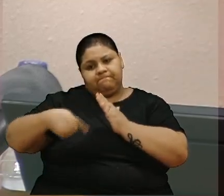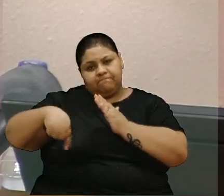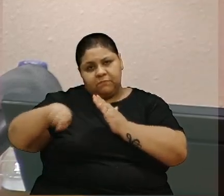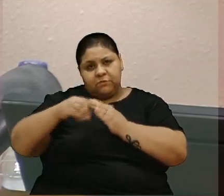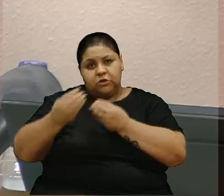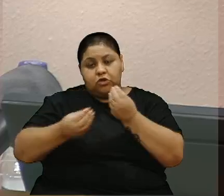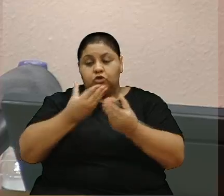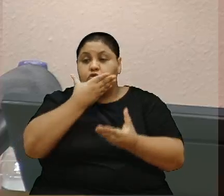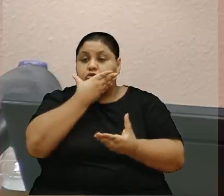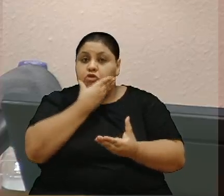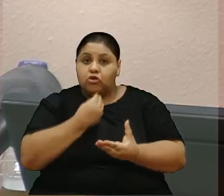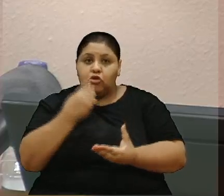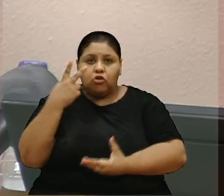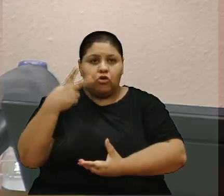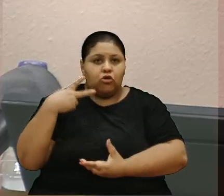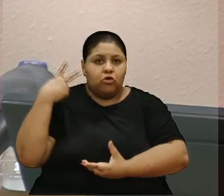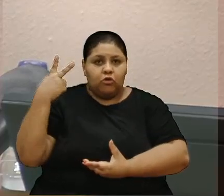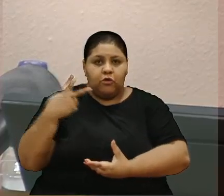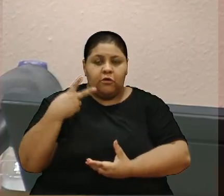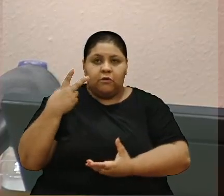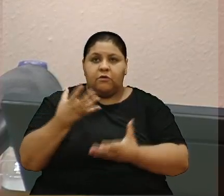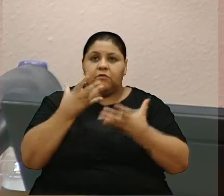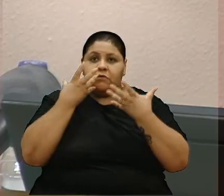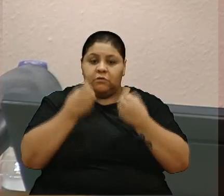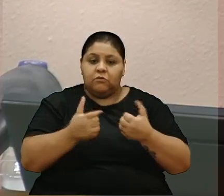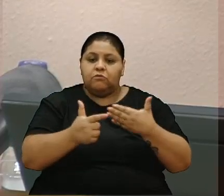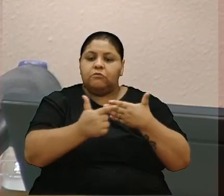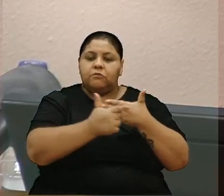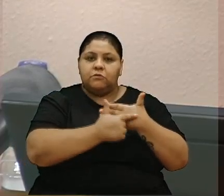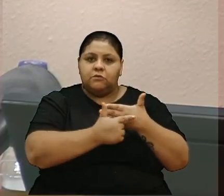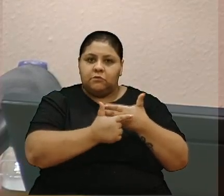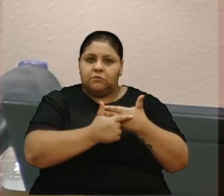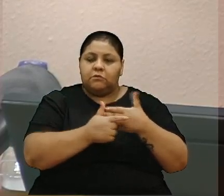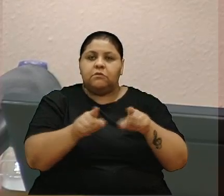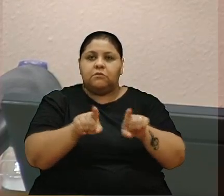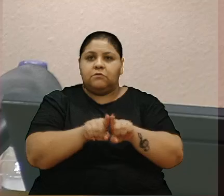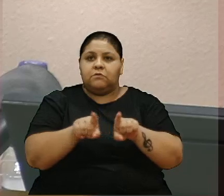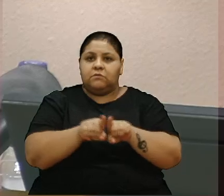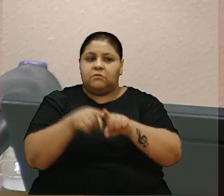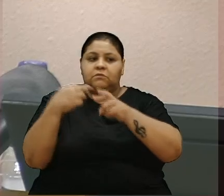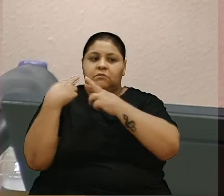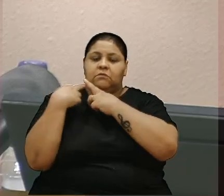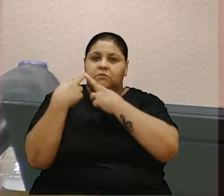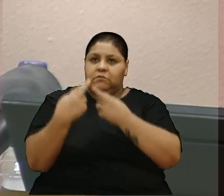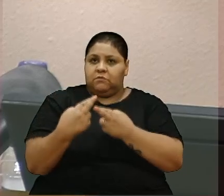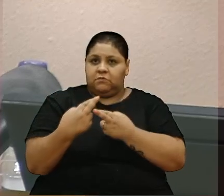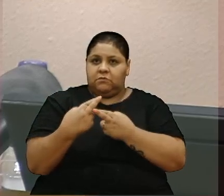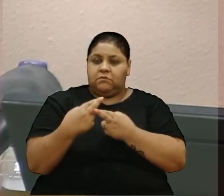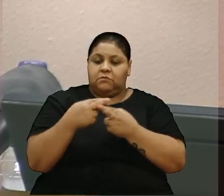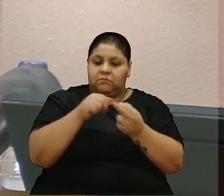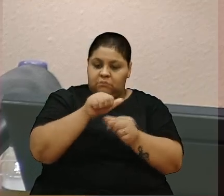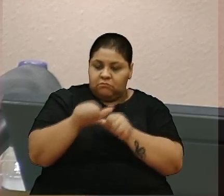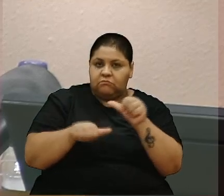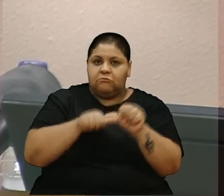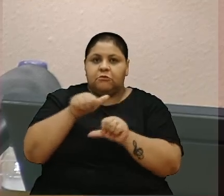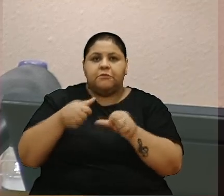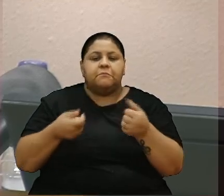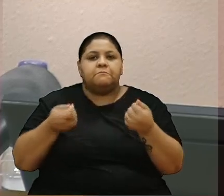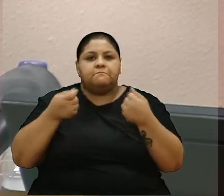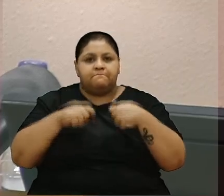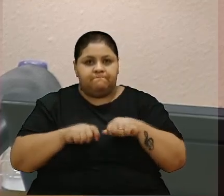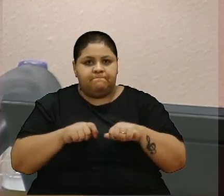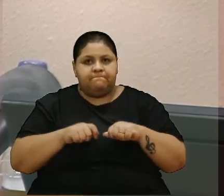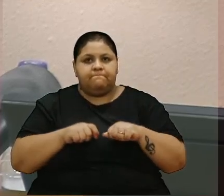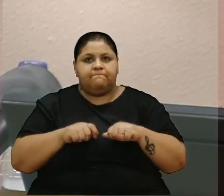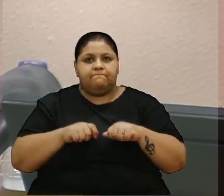enquanto homens parlamentares, assumamos o nosso papel e também nos responsabilizamos pelas mudanças necessárias